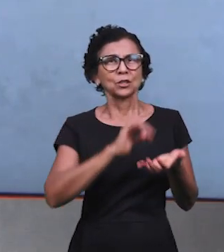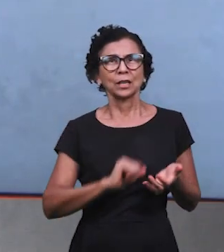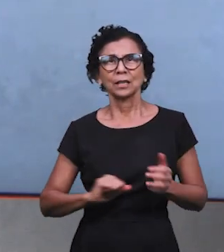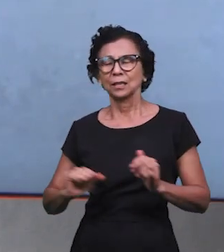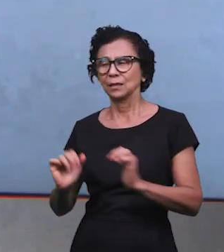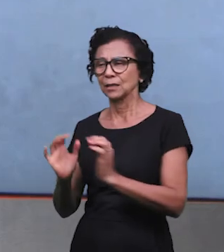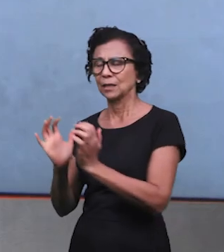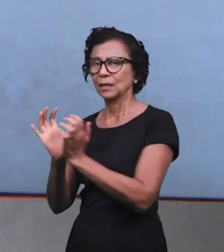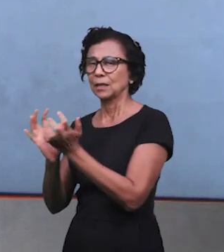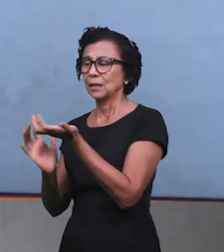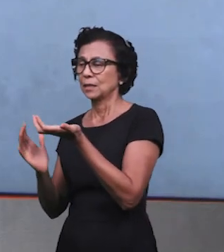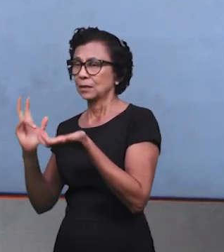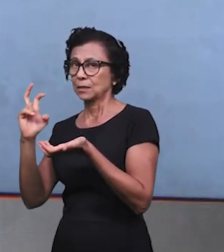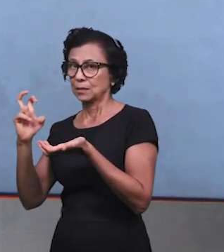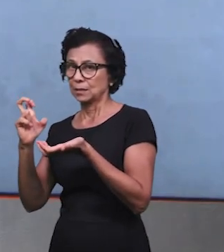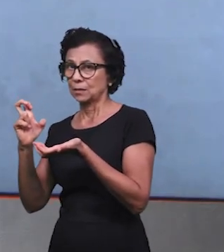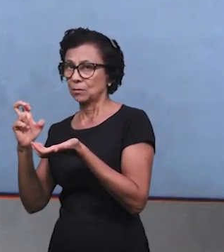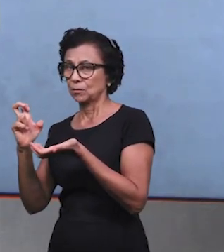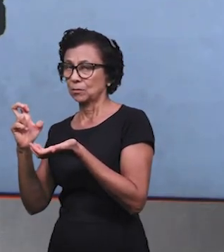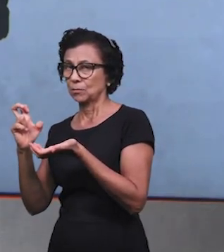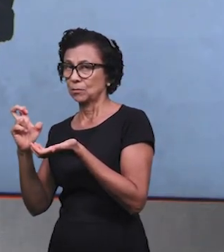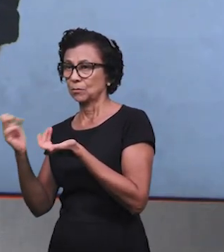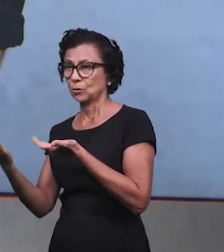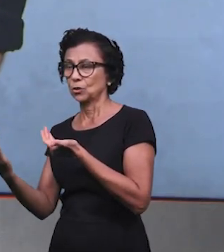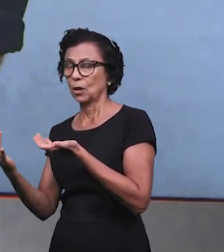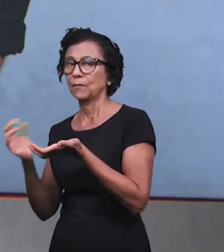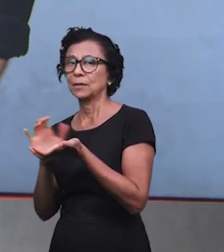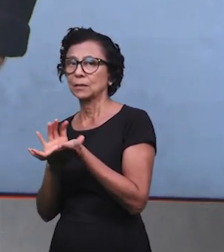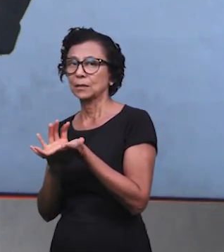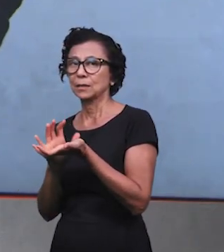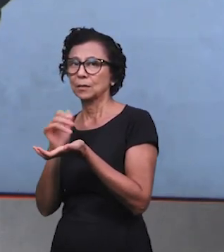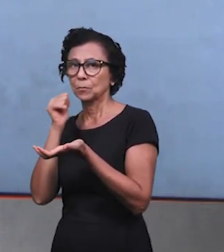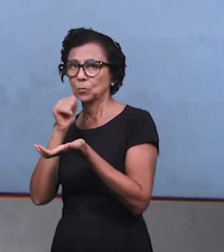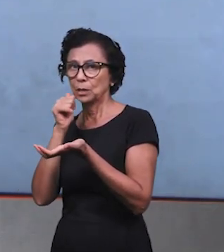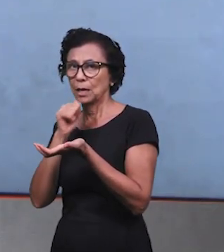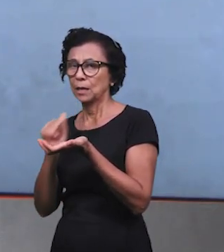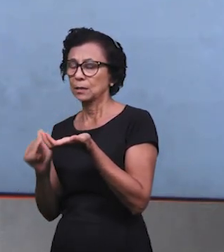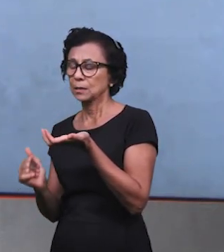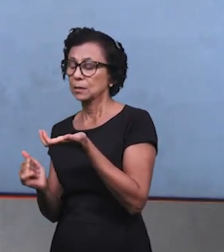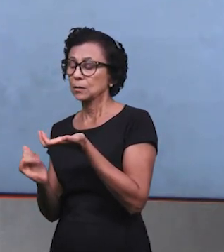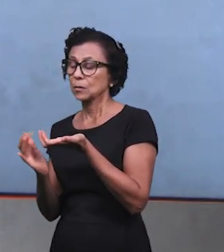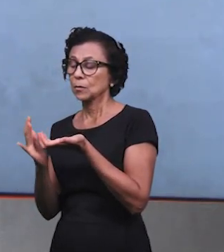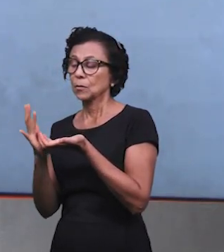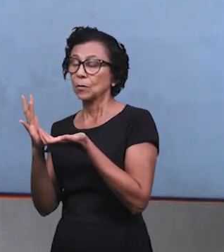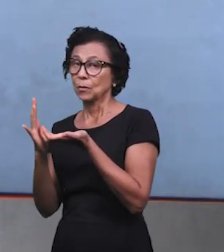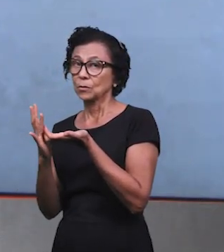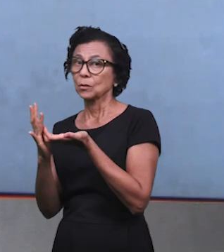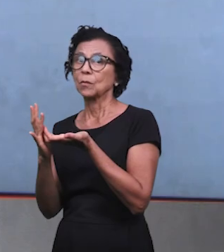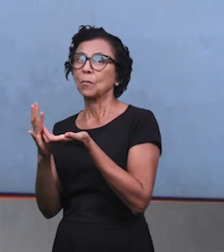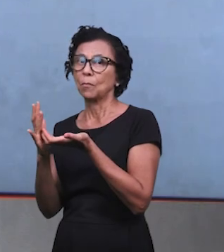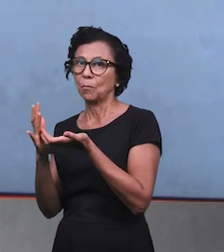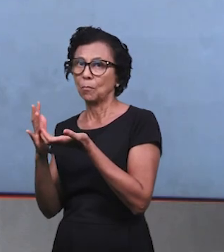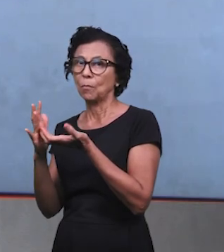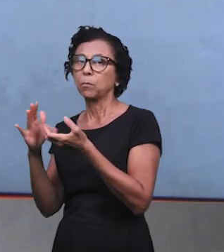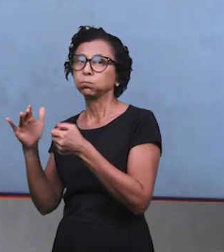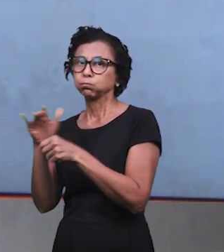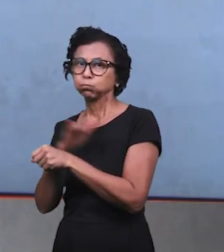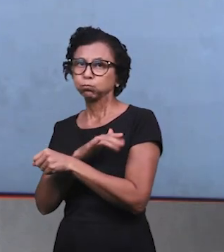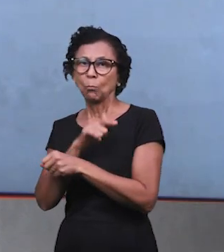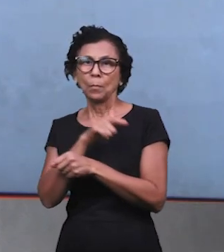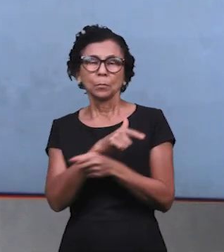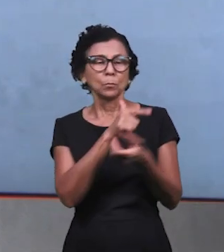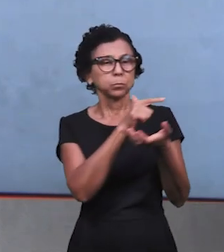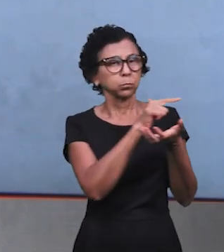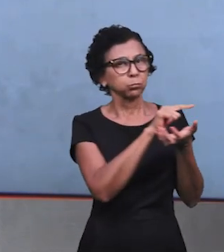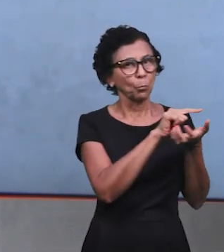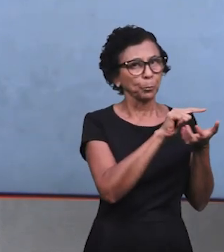Não. Não, né? 5 estavam cheias e 5 estavam vazias. E nós vamos ver que a candeia, da forma que era usada naquela